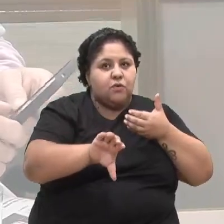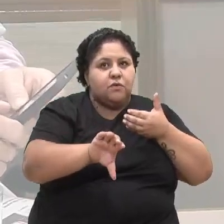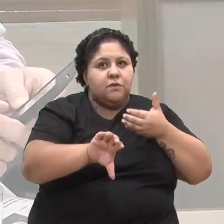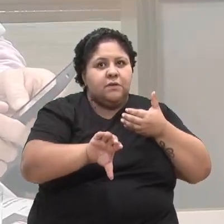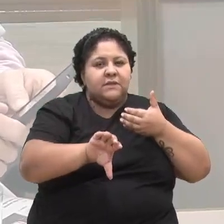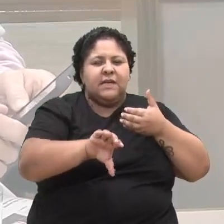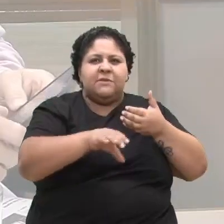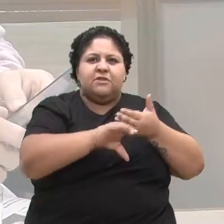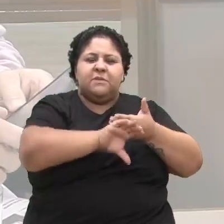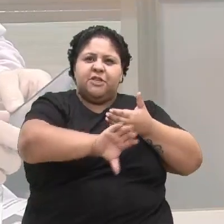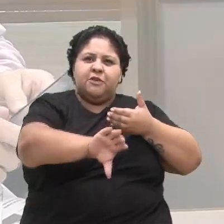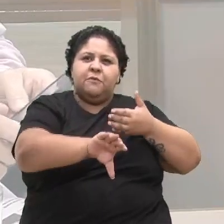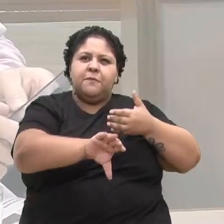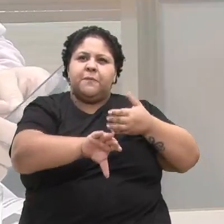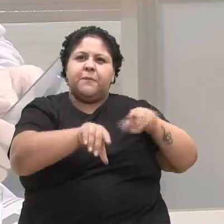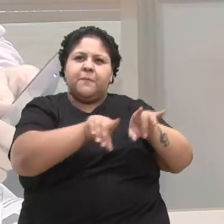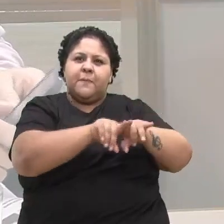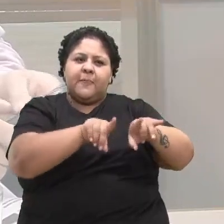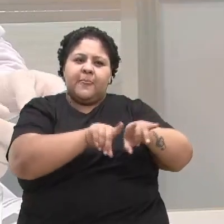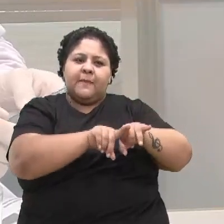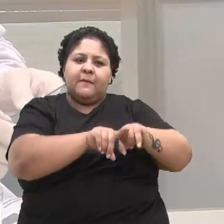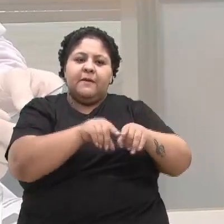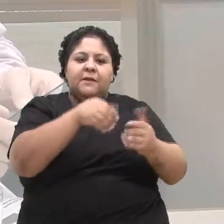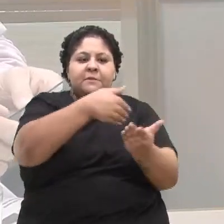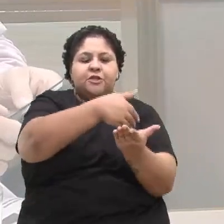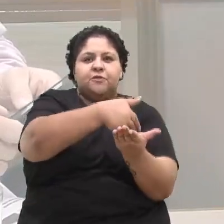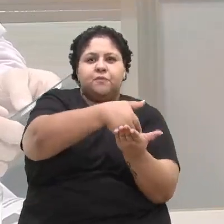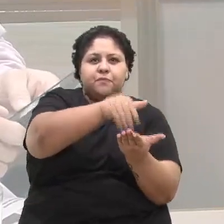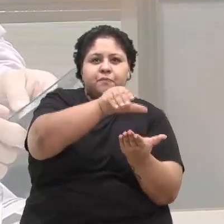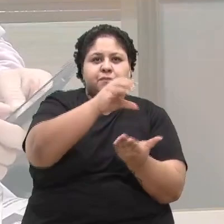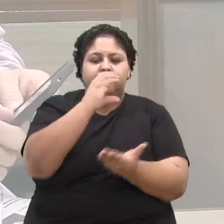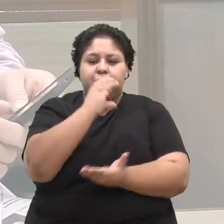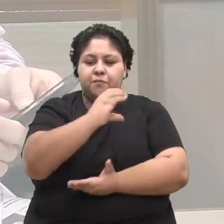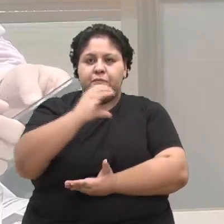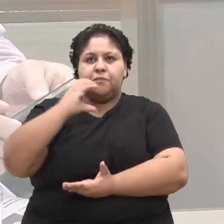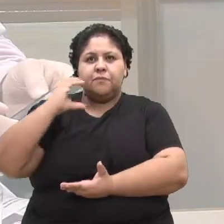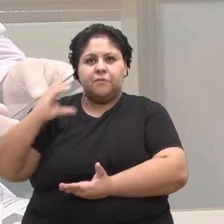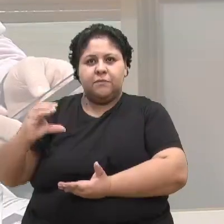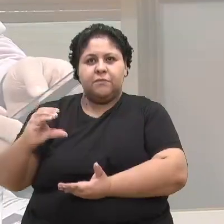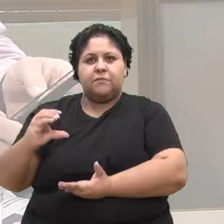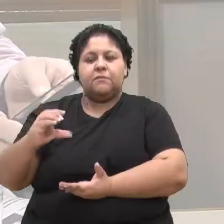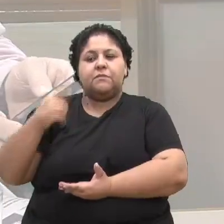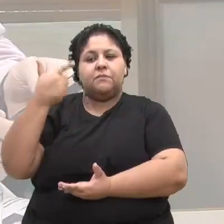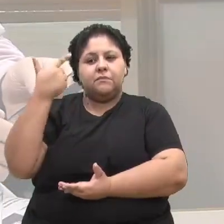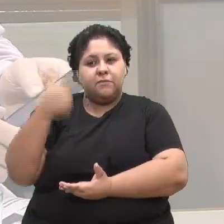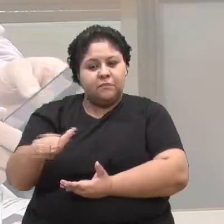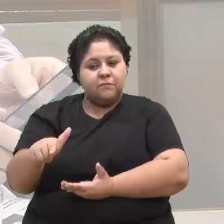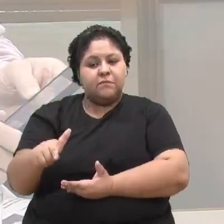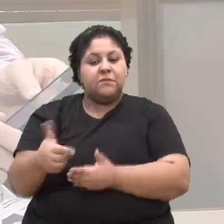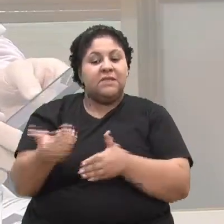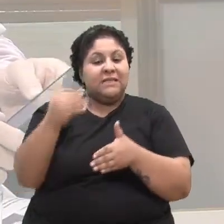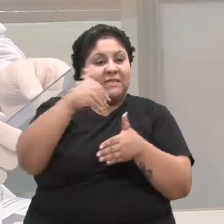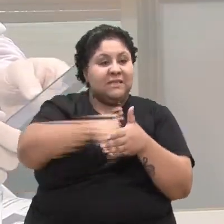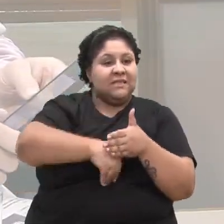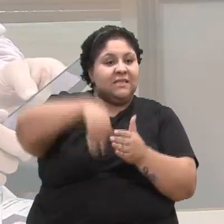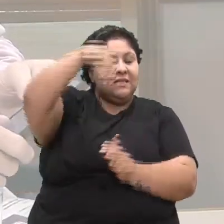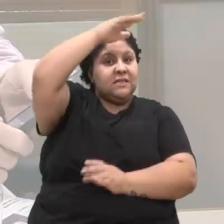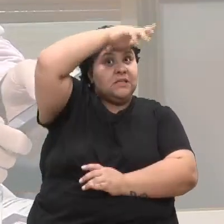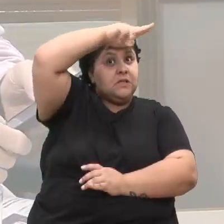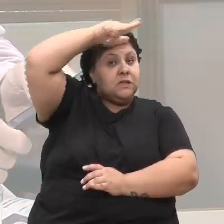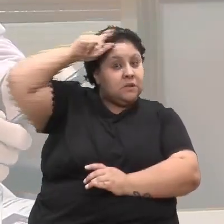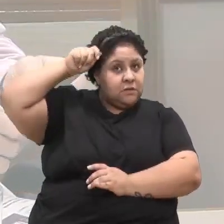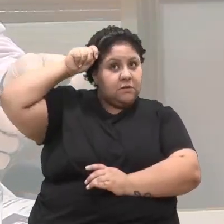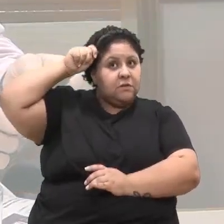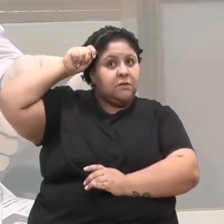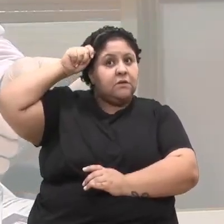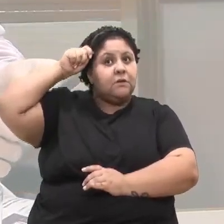envolvido nessa situação. Então, acho que isso é muito importante porque, mais uma vez, dentro da prefeitura, dos órgãos da prefeitura,